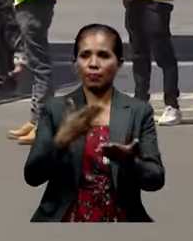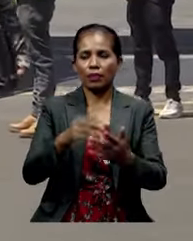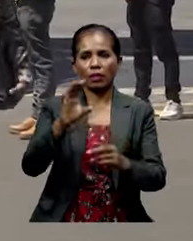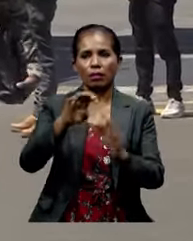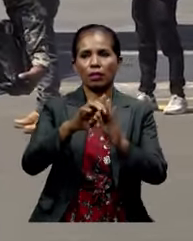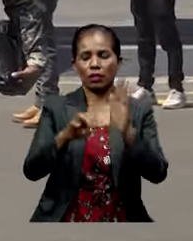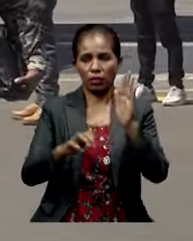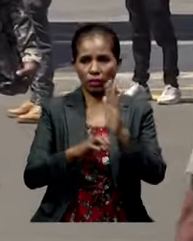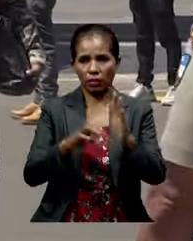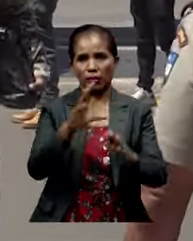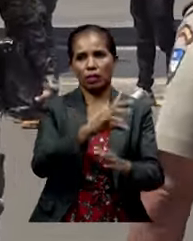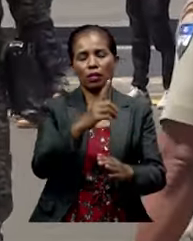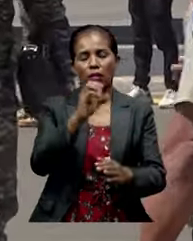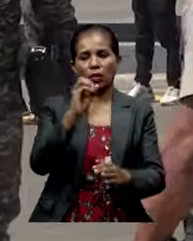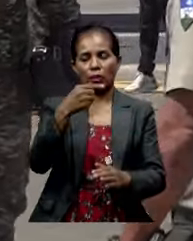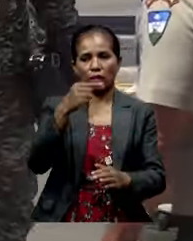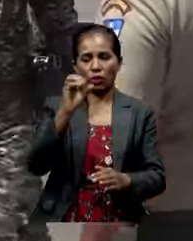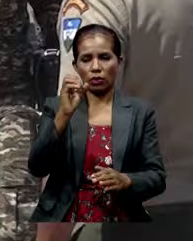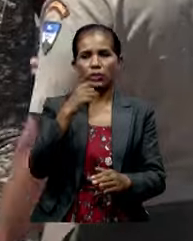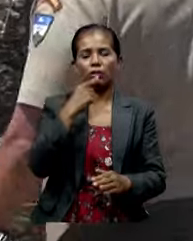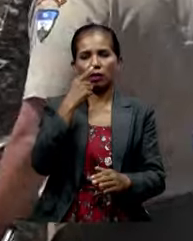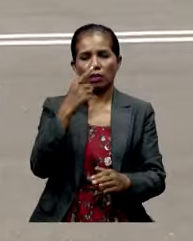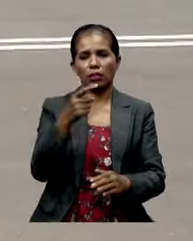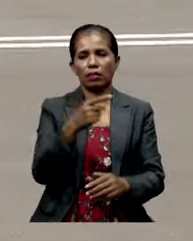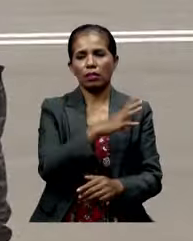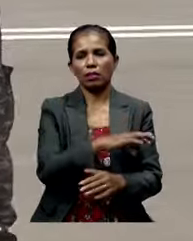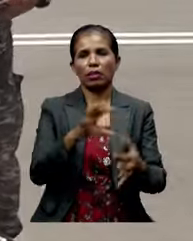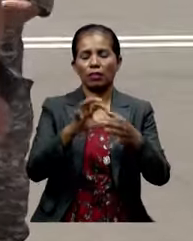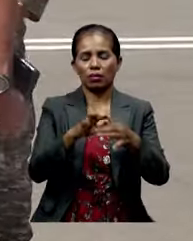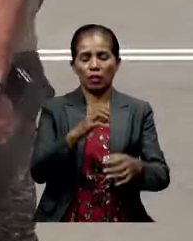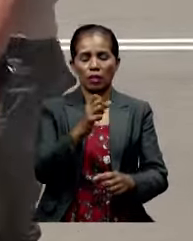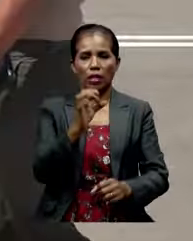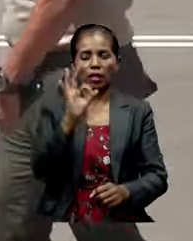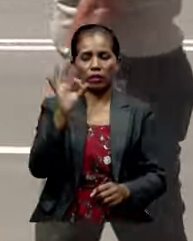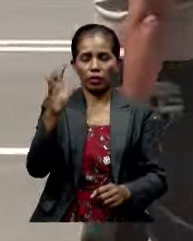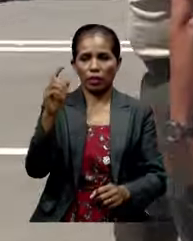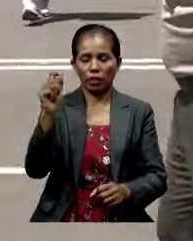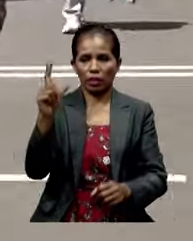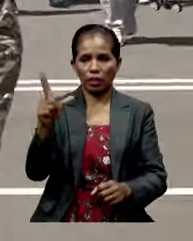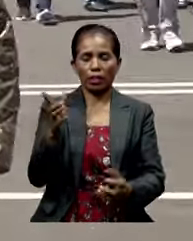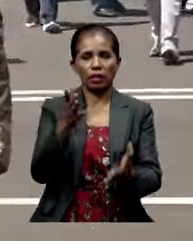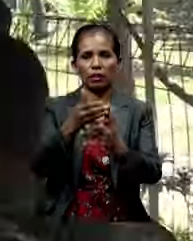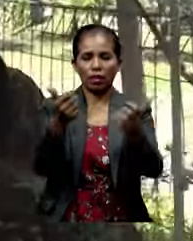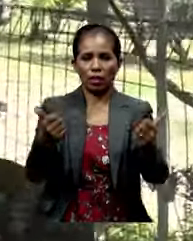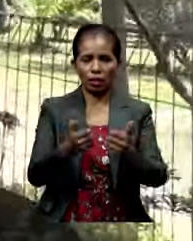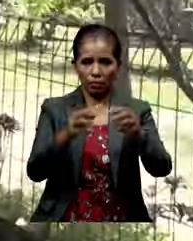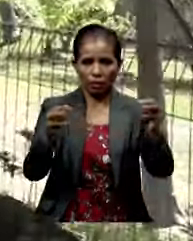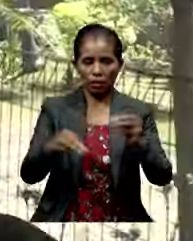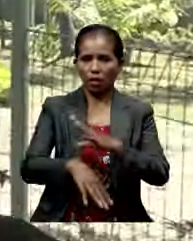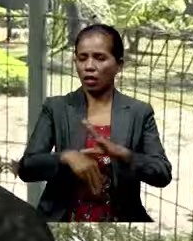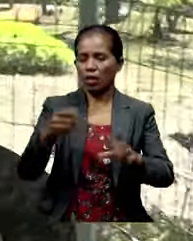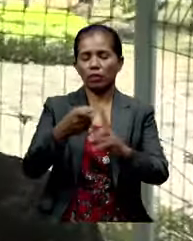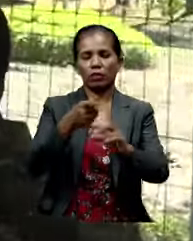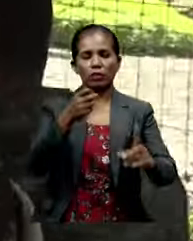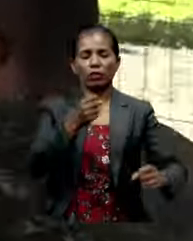FFDTL, Tenente-General Domingos Raul Faro Ratelaik, atuir, membro FFDTL, nebe hakarak tamana fatin ba arte marciais, dia que liu saiu si